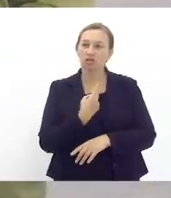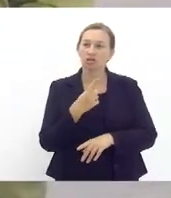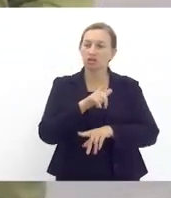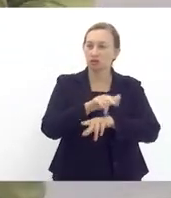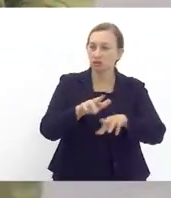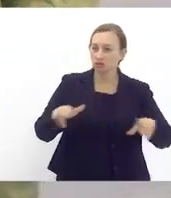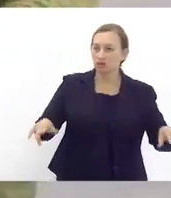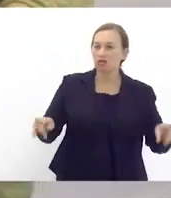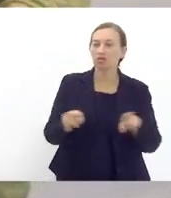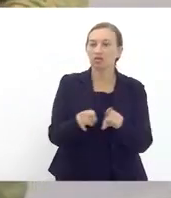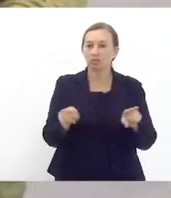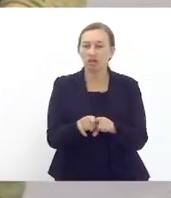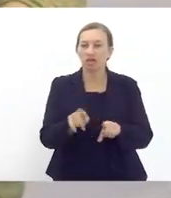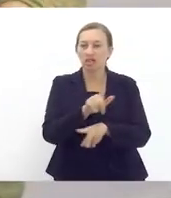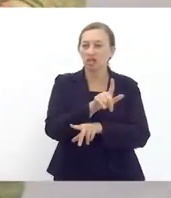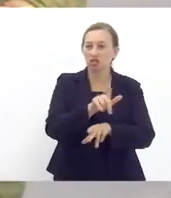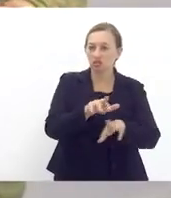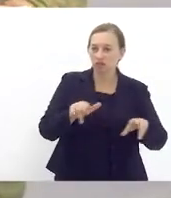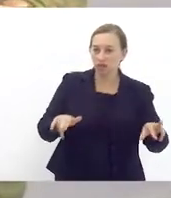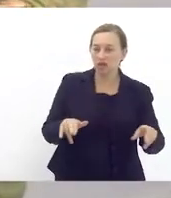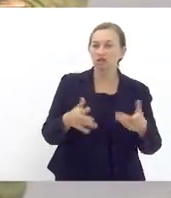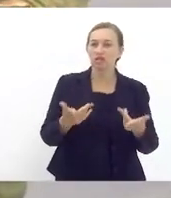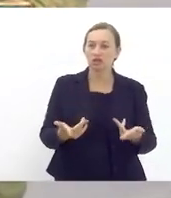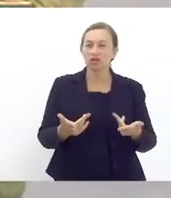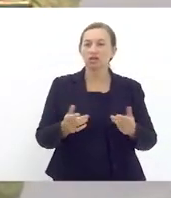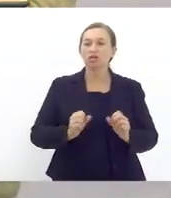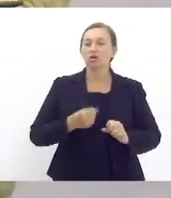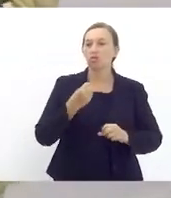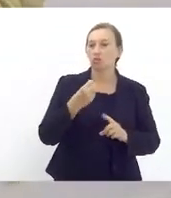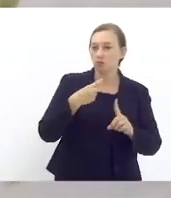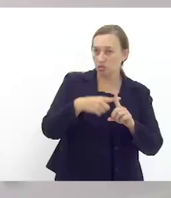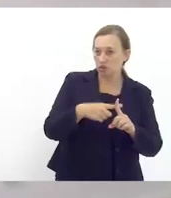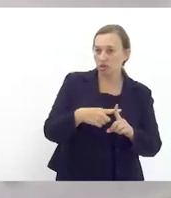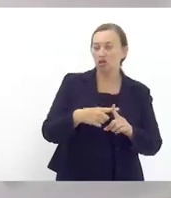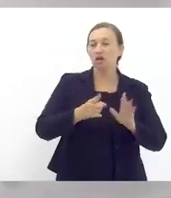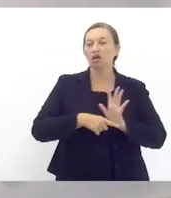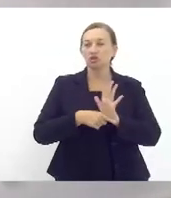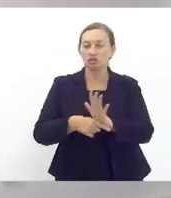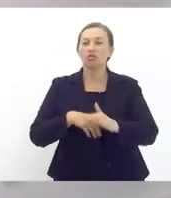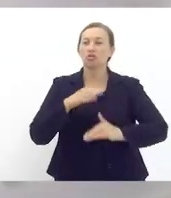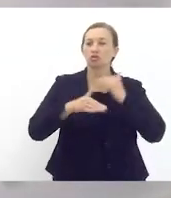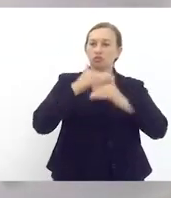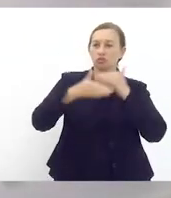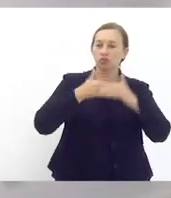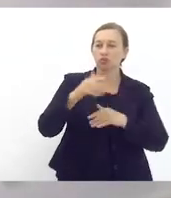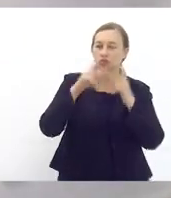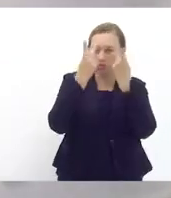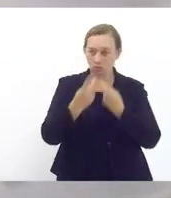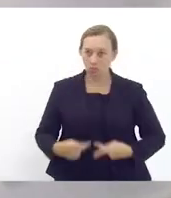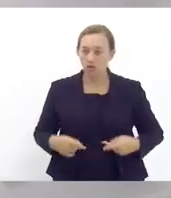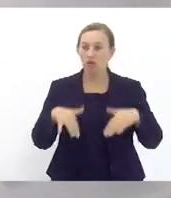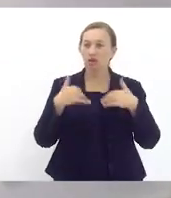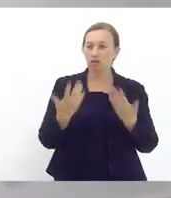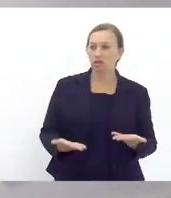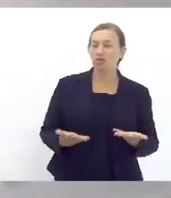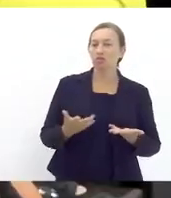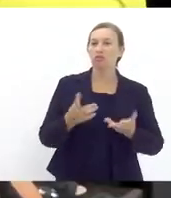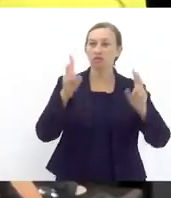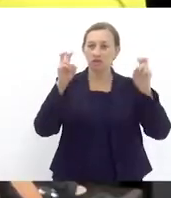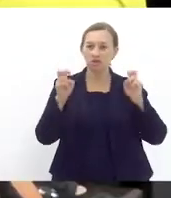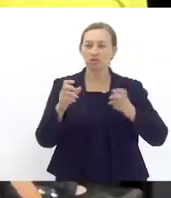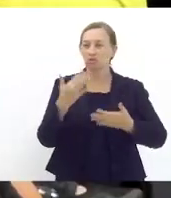mas também entendendo que as diferenças são denominadores aplicativos que podem contribuir para nossa evolução quanto seres humanos então é sobre isso